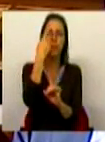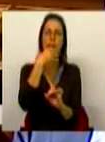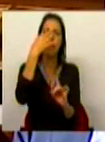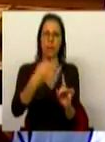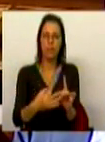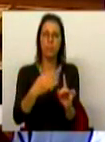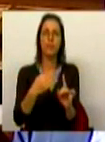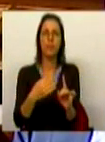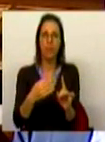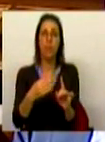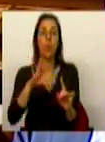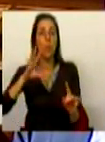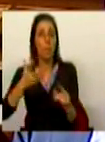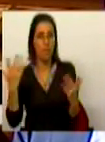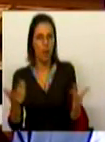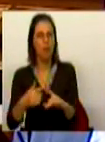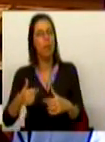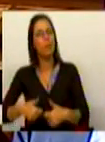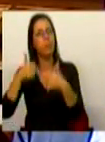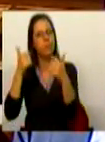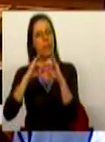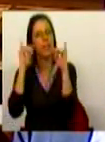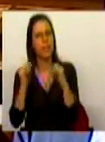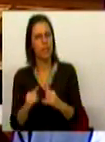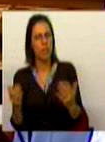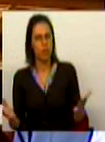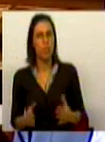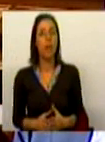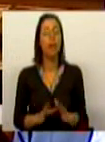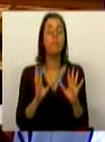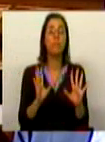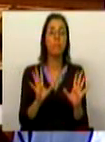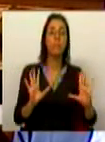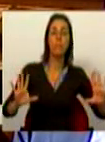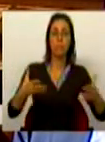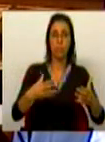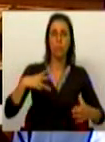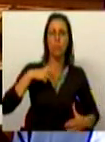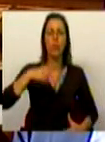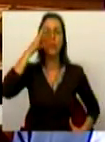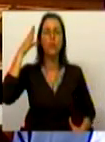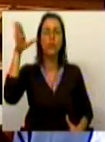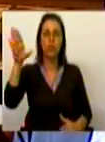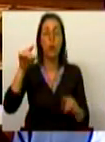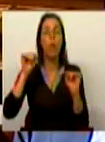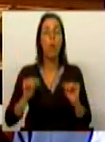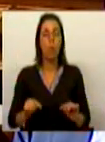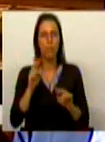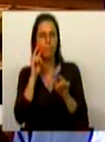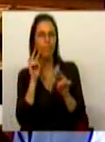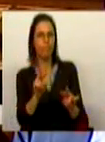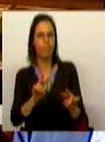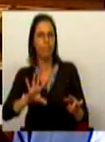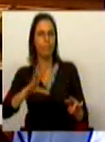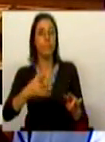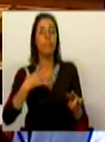credibilidade e o prestígio do país nas instâncias internacionais. E as comunidades portuguesas no estrangeiro hoje olham para o país